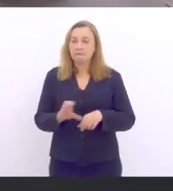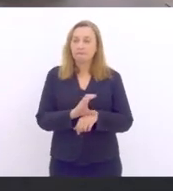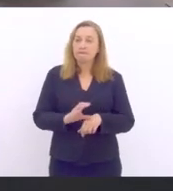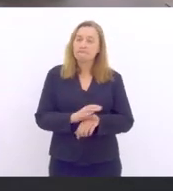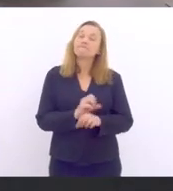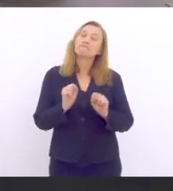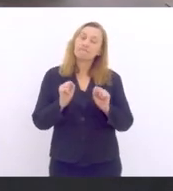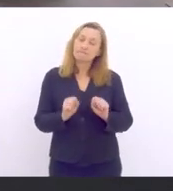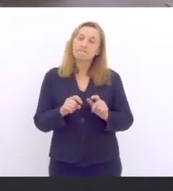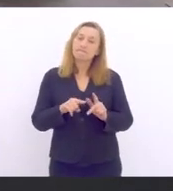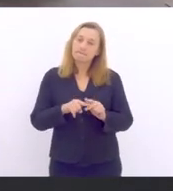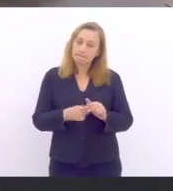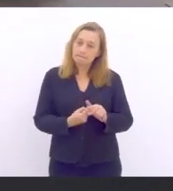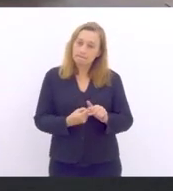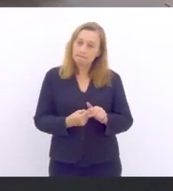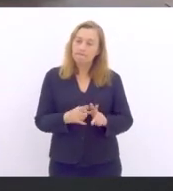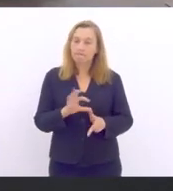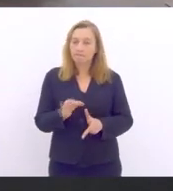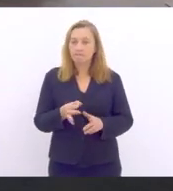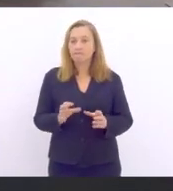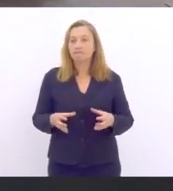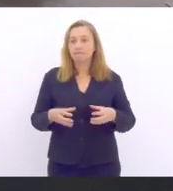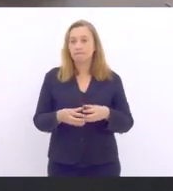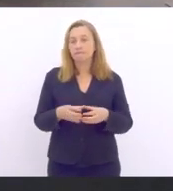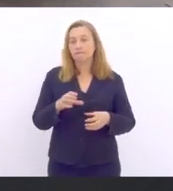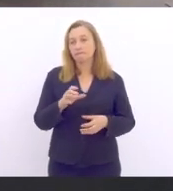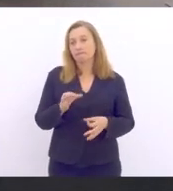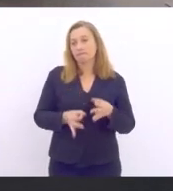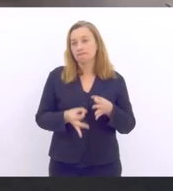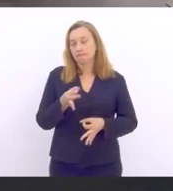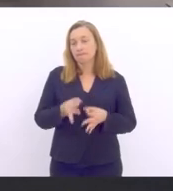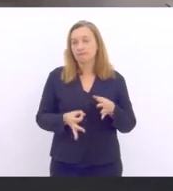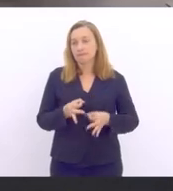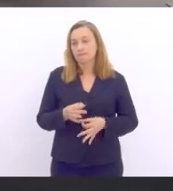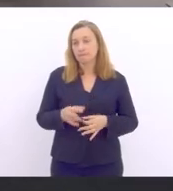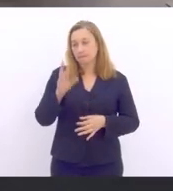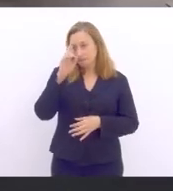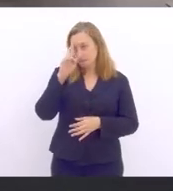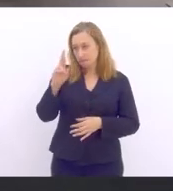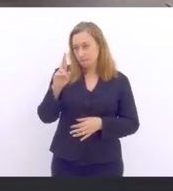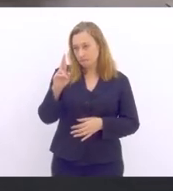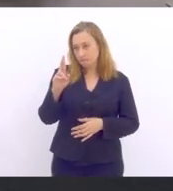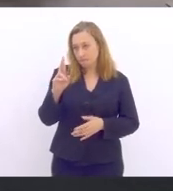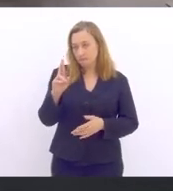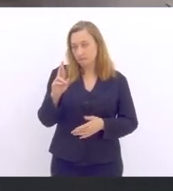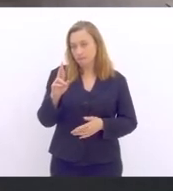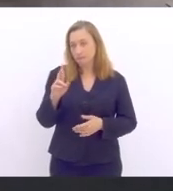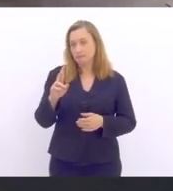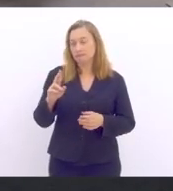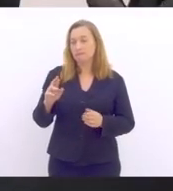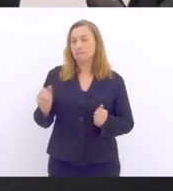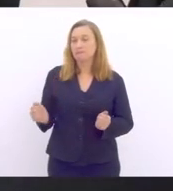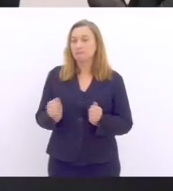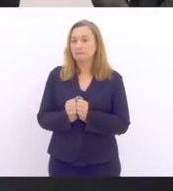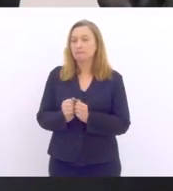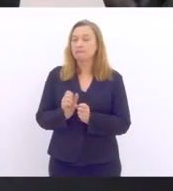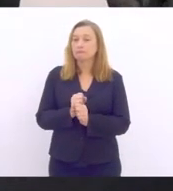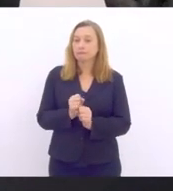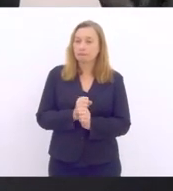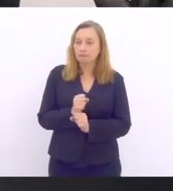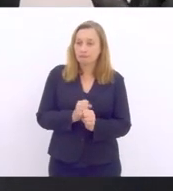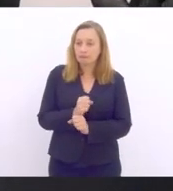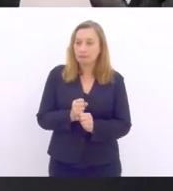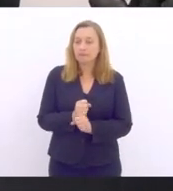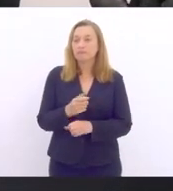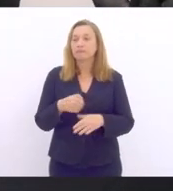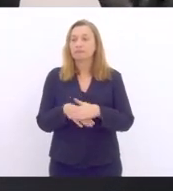ser corrigidas na Comissão de Constituição e Justiça, da qual sou titular há muitos e muitos anos, e estamos acostumados